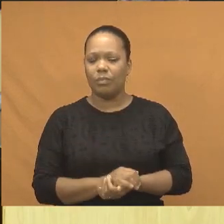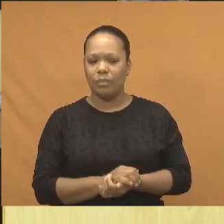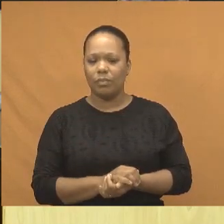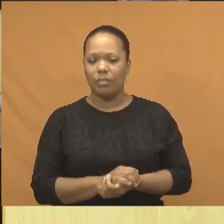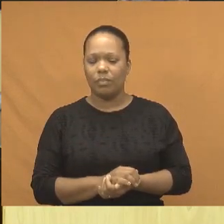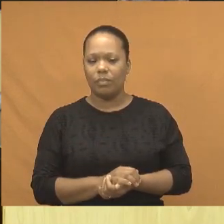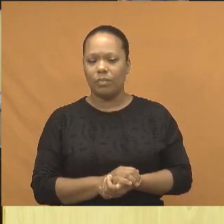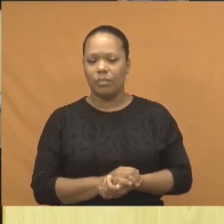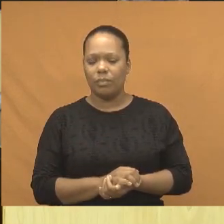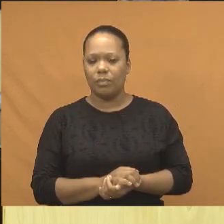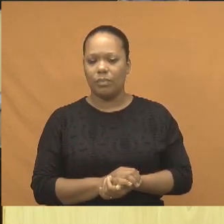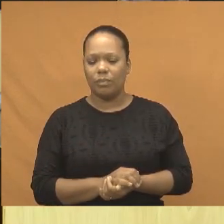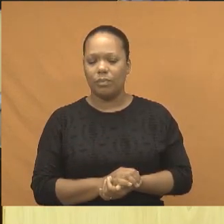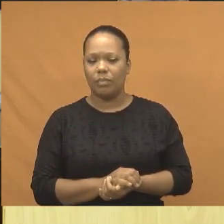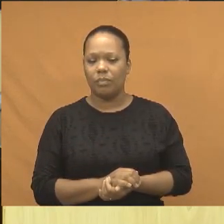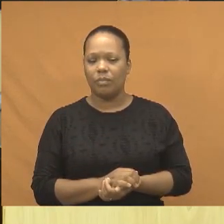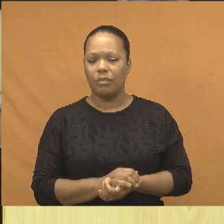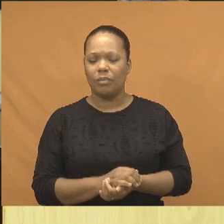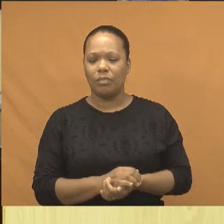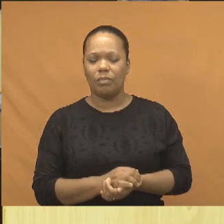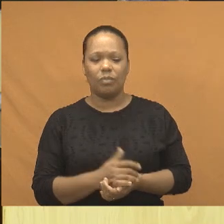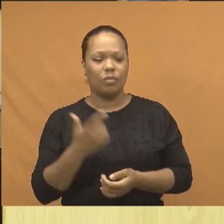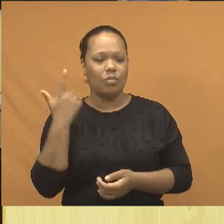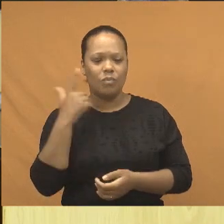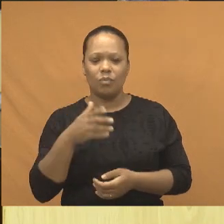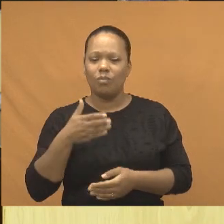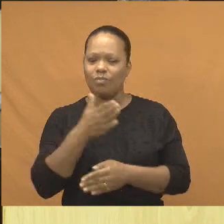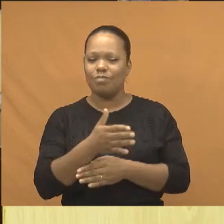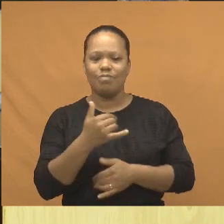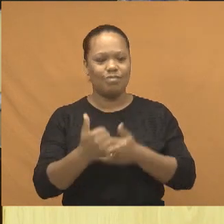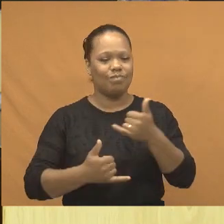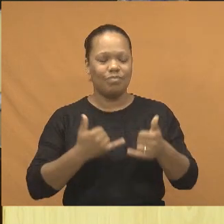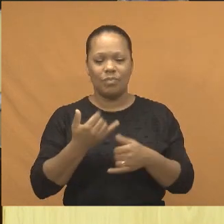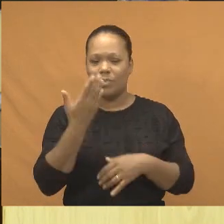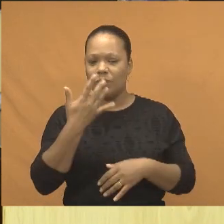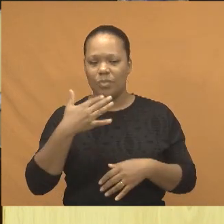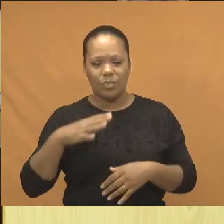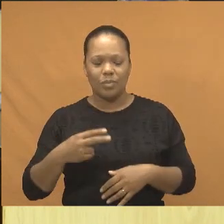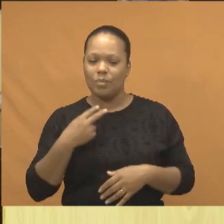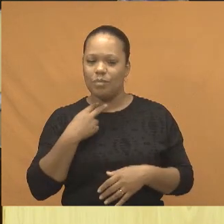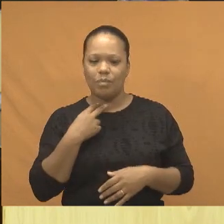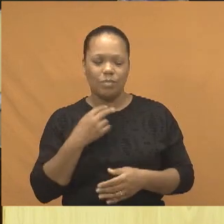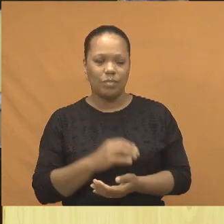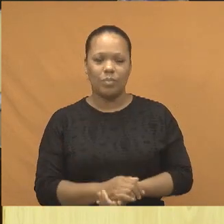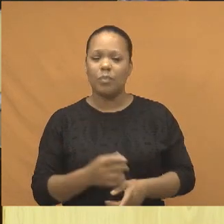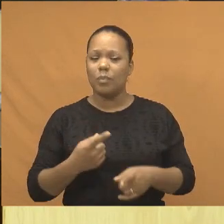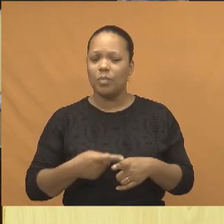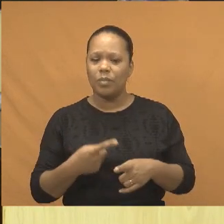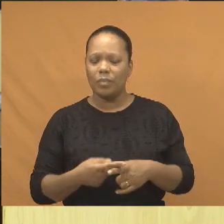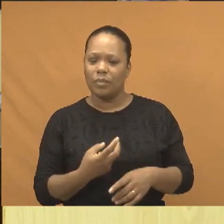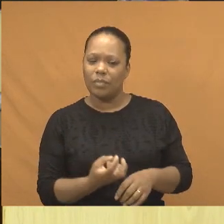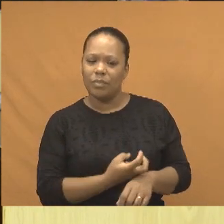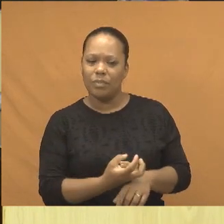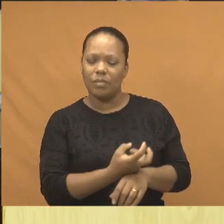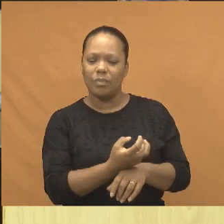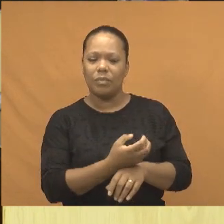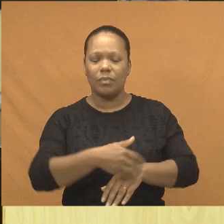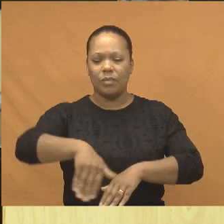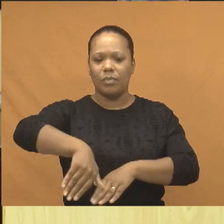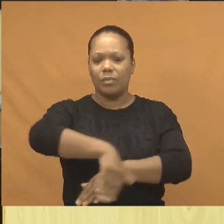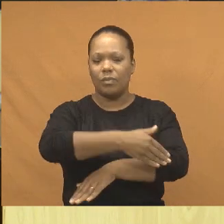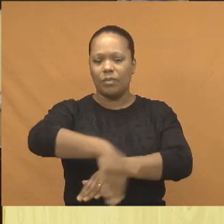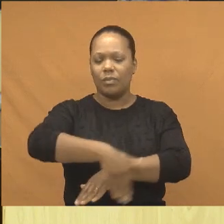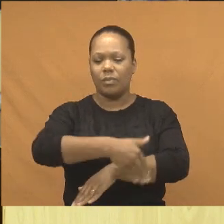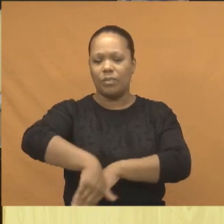referido espaço de lazer, principalmente por crianças que, devido ao matagal, estão brincando na rua,